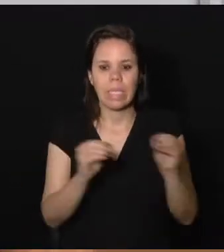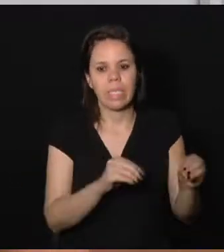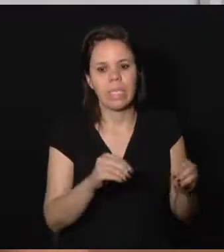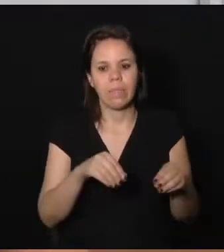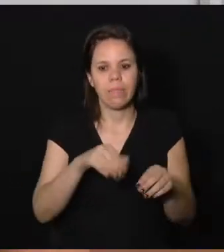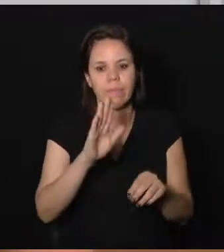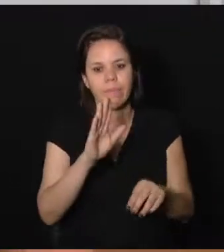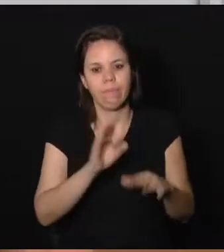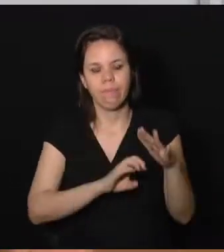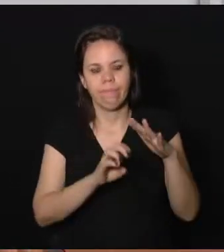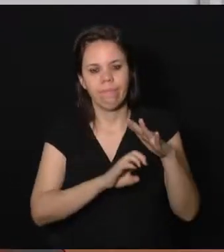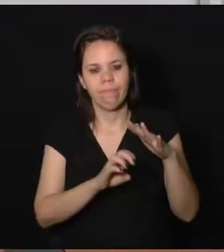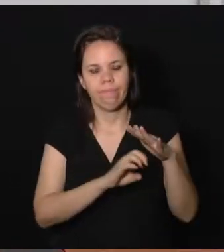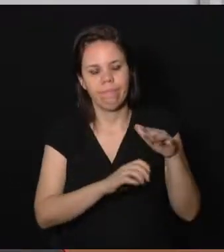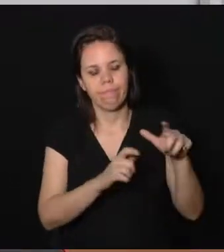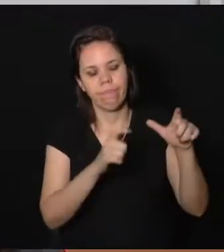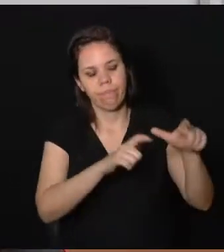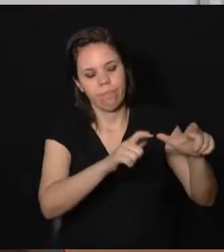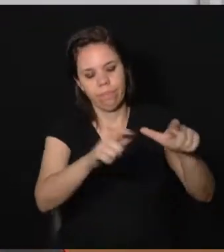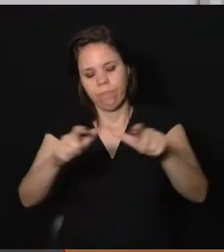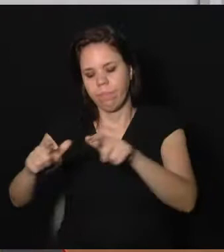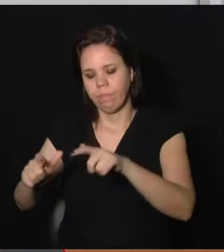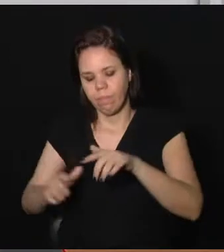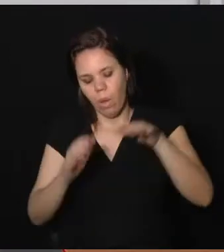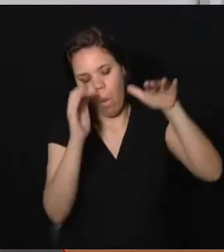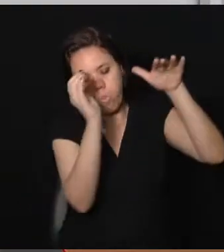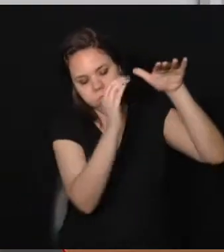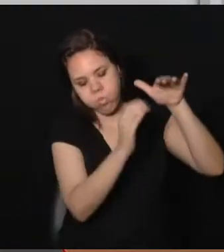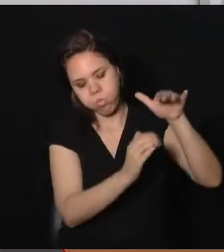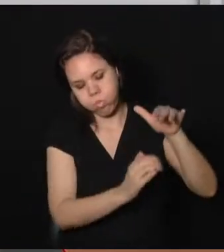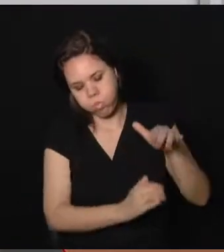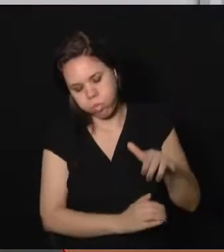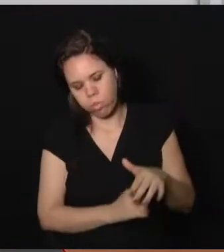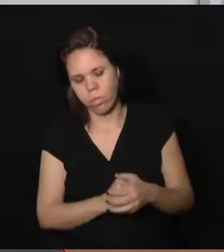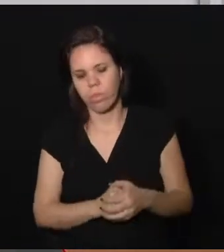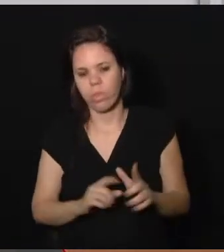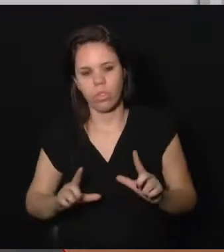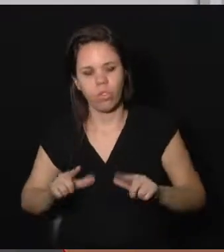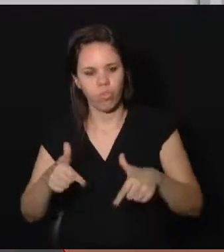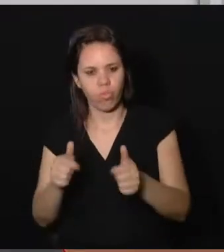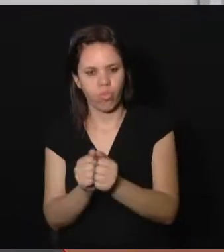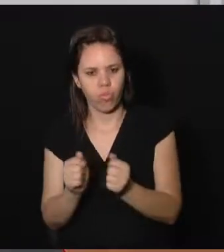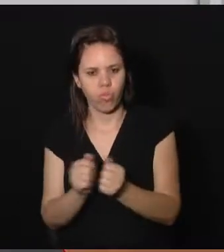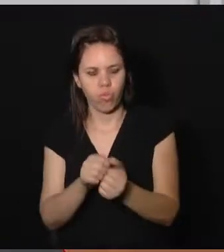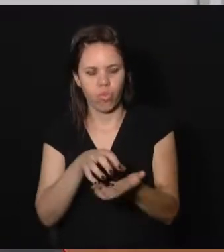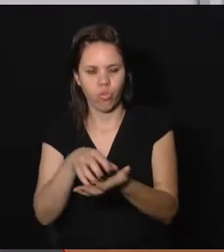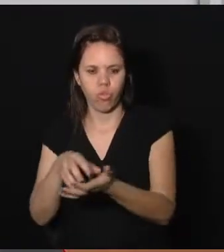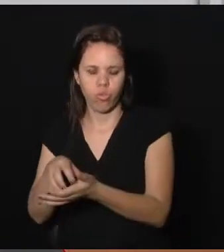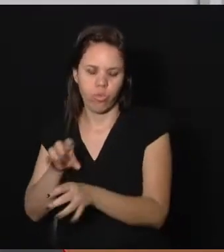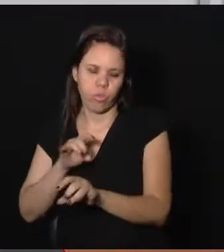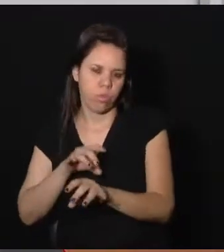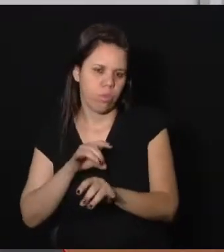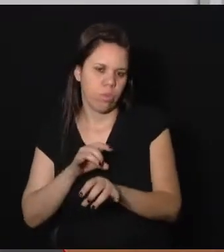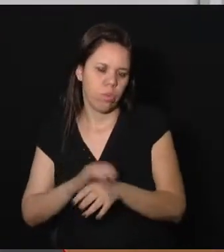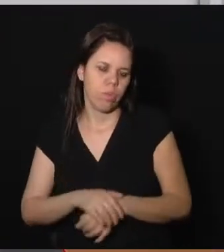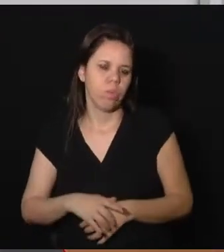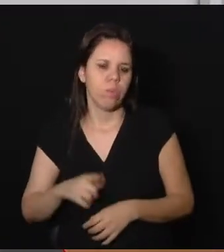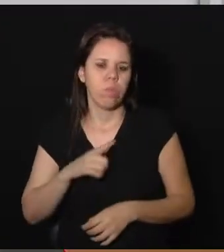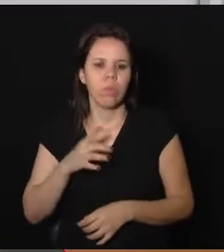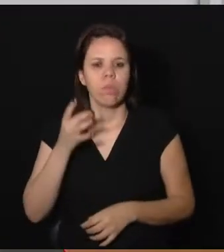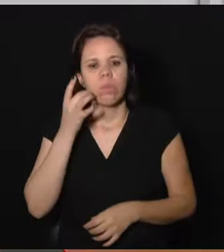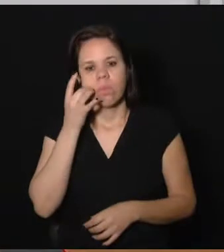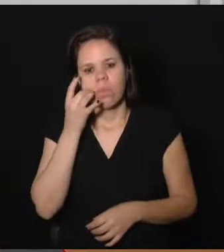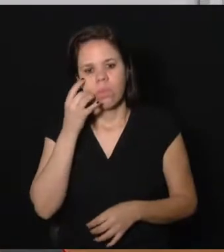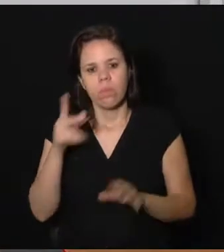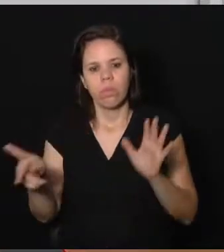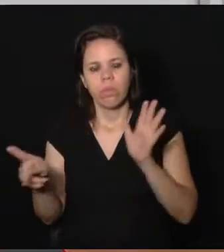trazer armazéns para a nossa região, ou seja, atuar junto com os órgãos de forma técnica. Lá está a presença do próprio